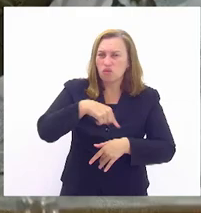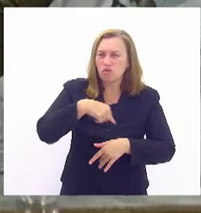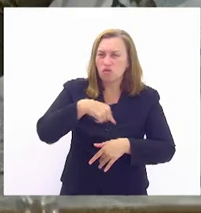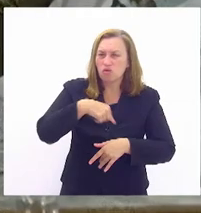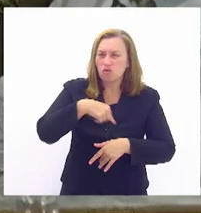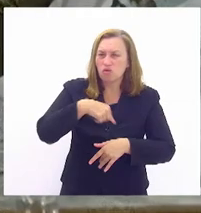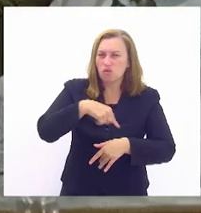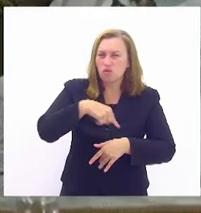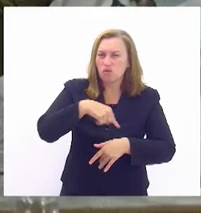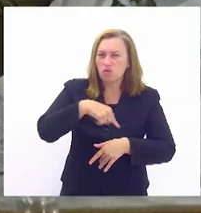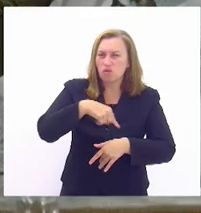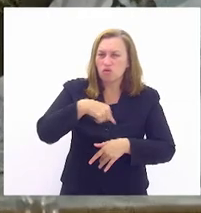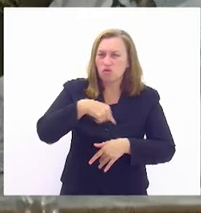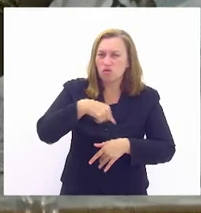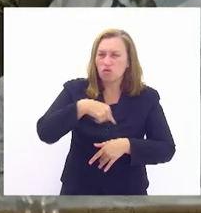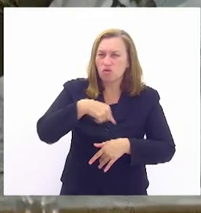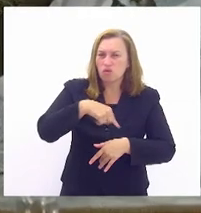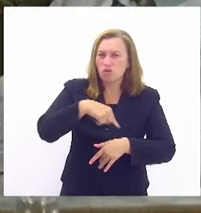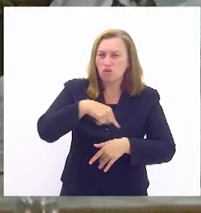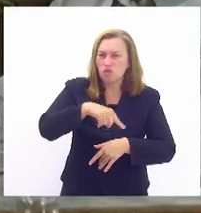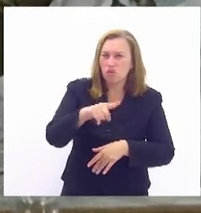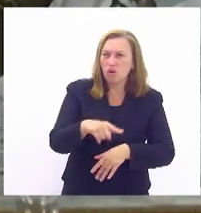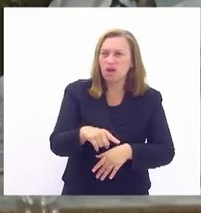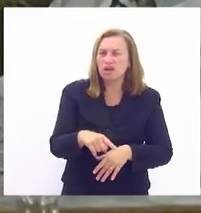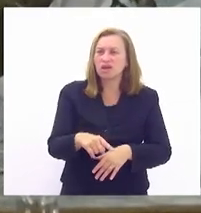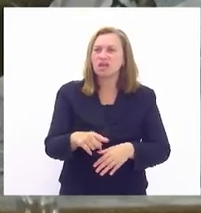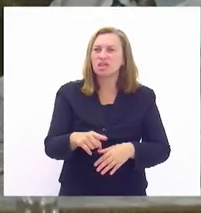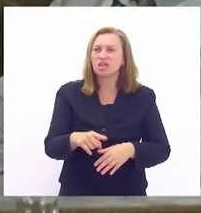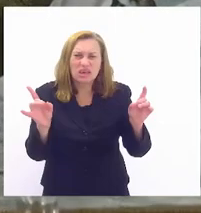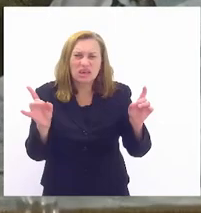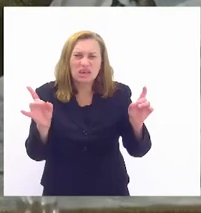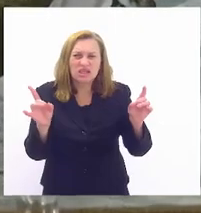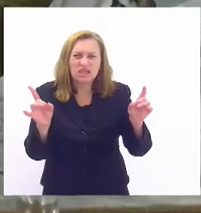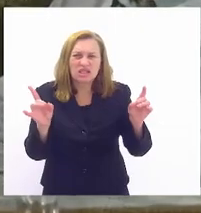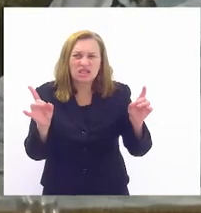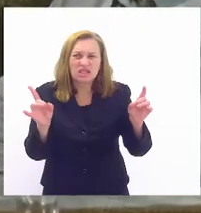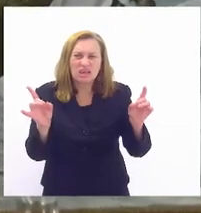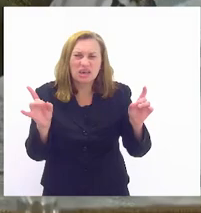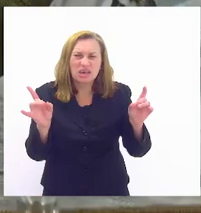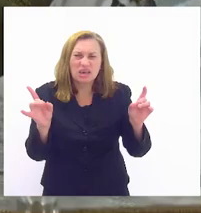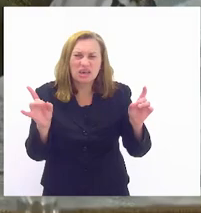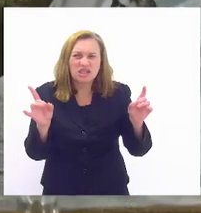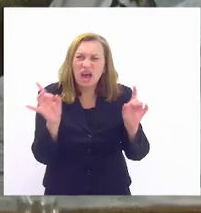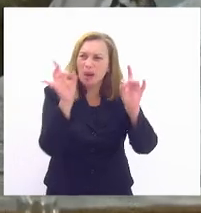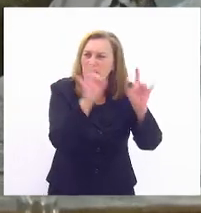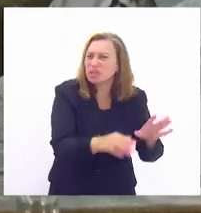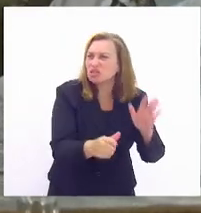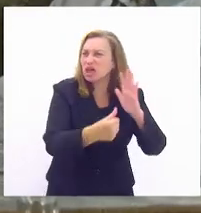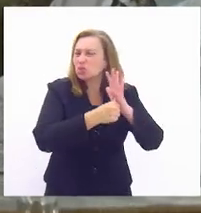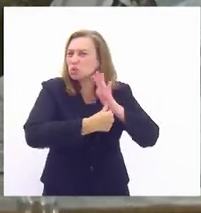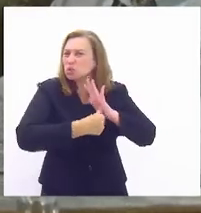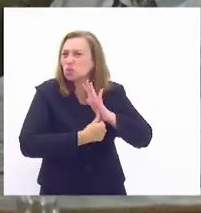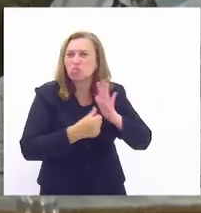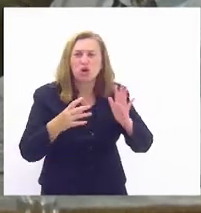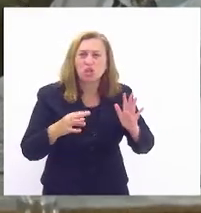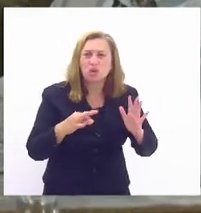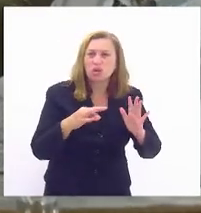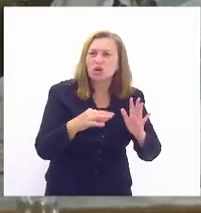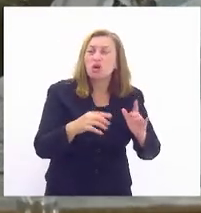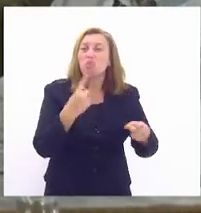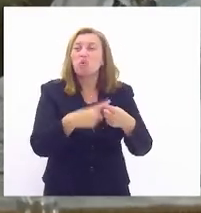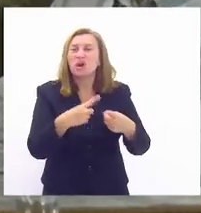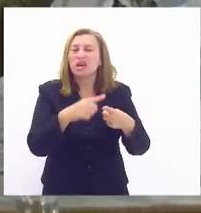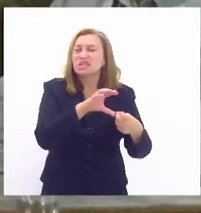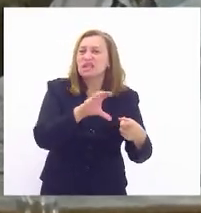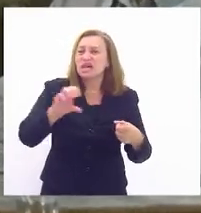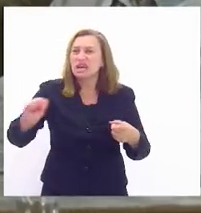triste agora quando eu passo ali frente ao Recreio do Trabalhador, vejo aquilo lá abandonado, os clubes no Aramba fechados. Isso é o que a CSN